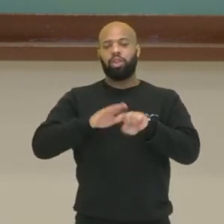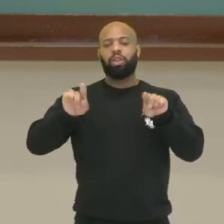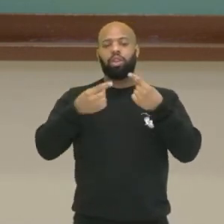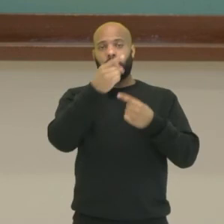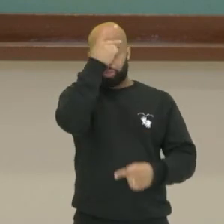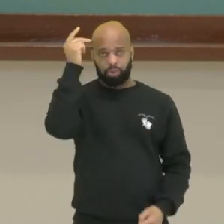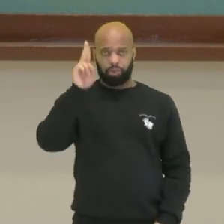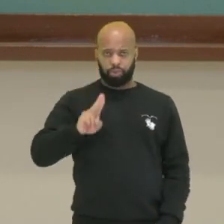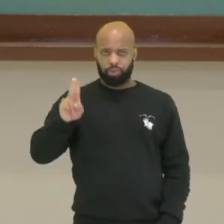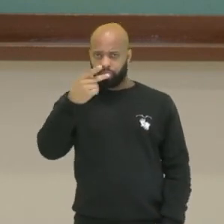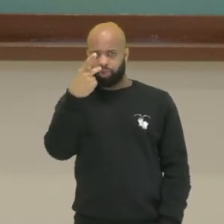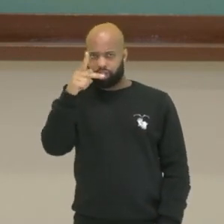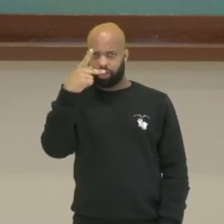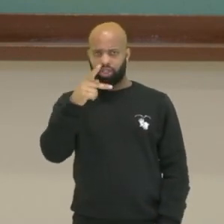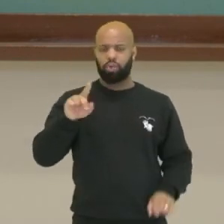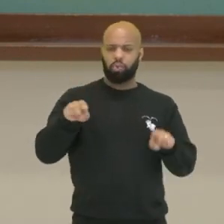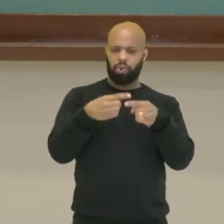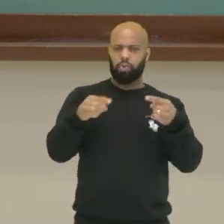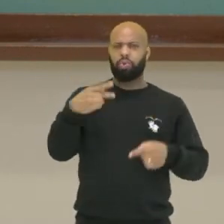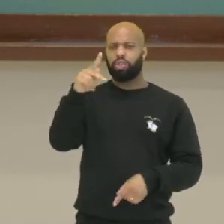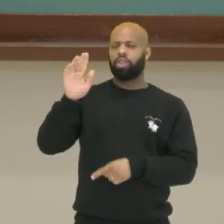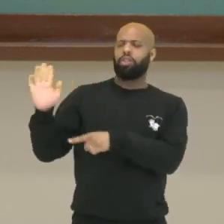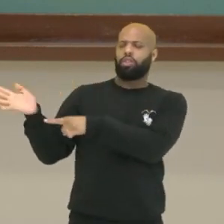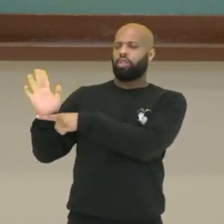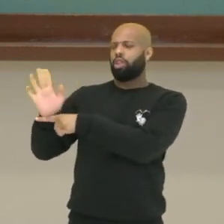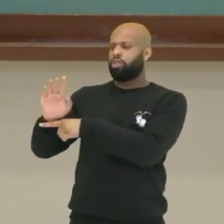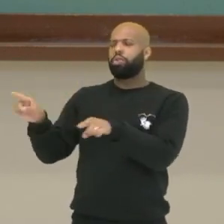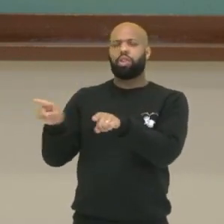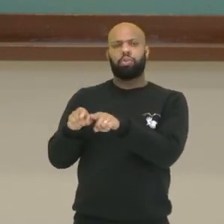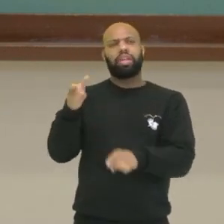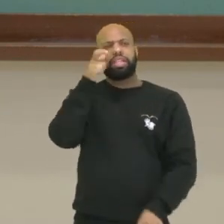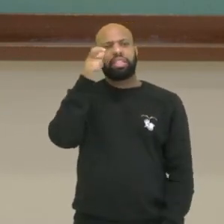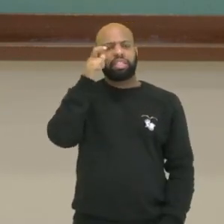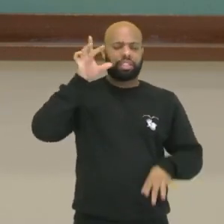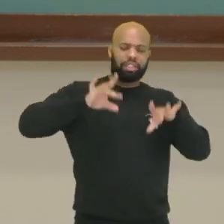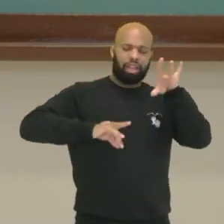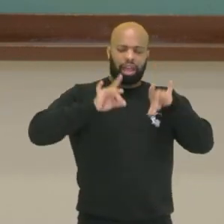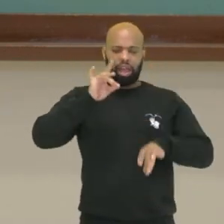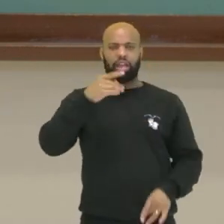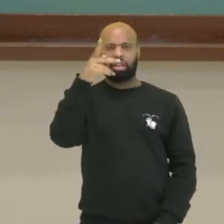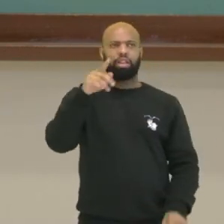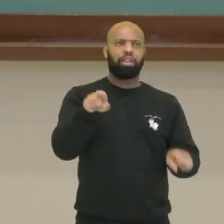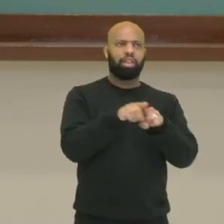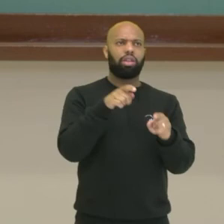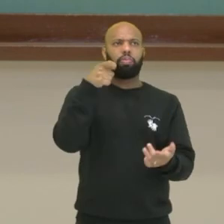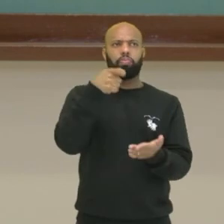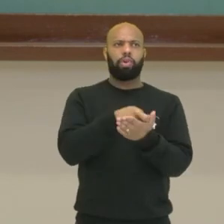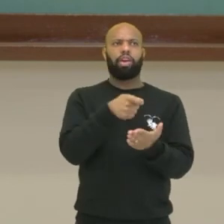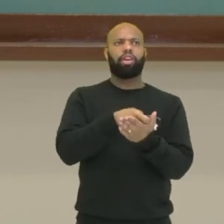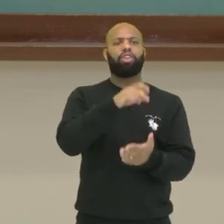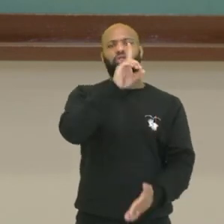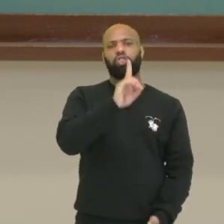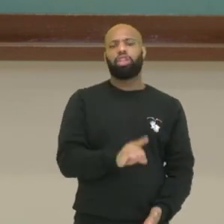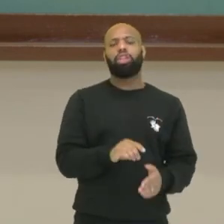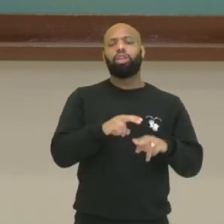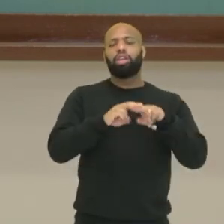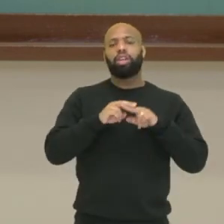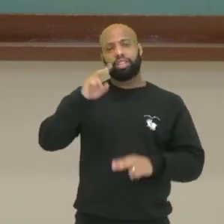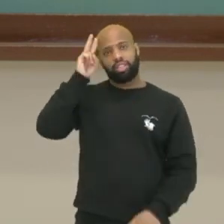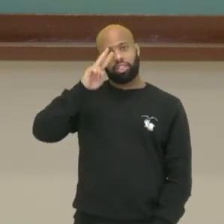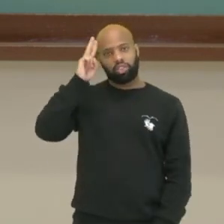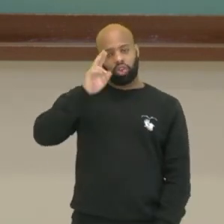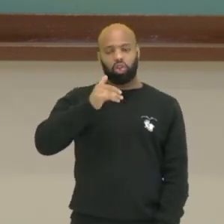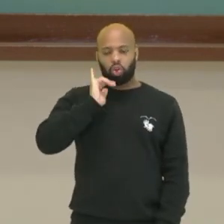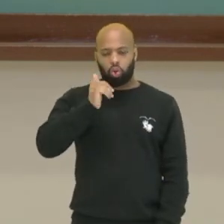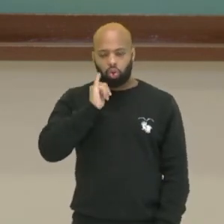música, o seu filme, ou vão assistir uma peça de teatro e aí paguem seus direitos pela história contada, pela